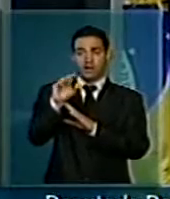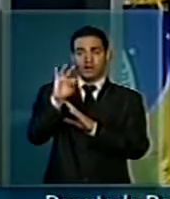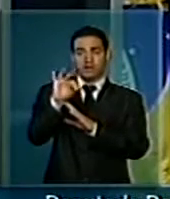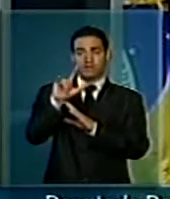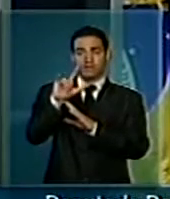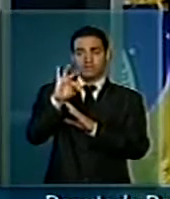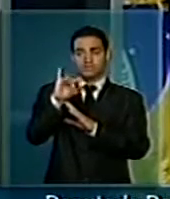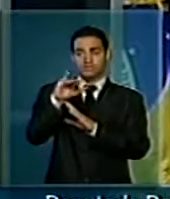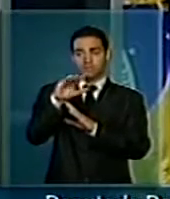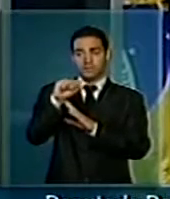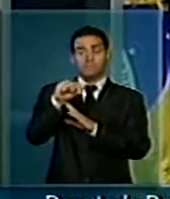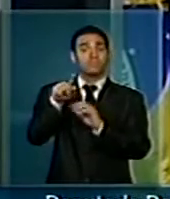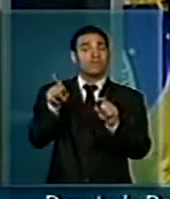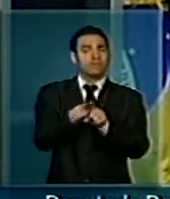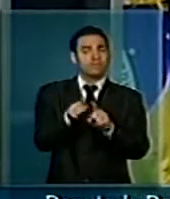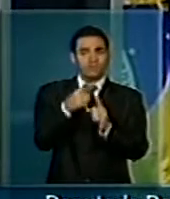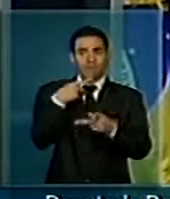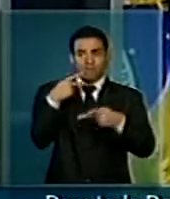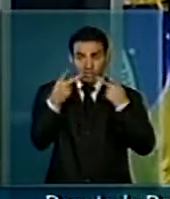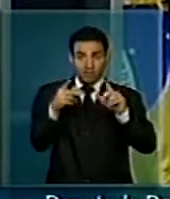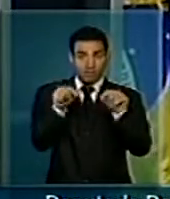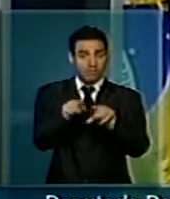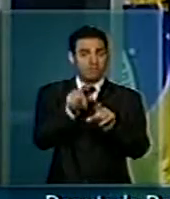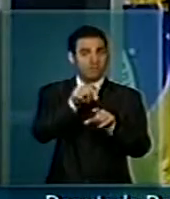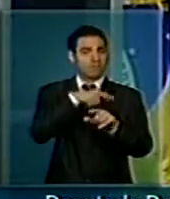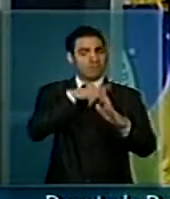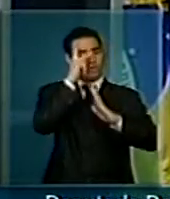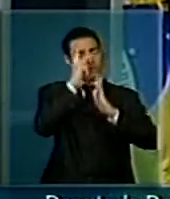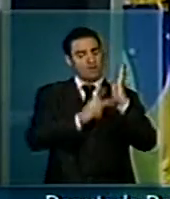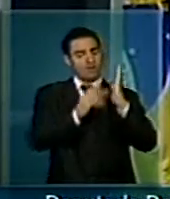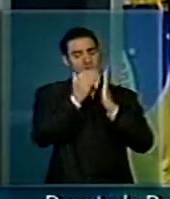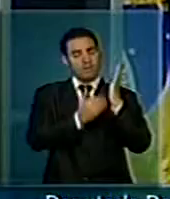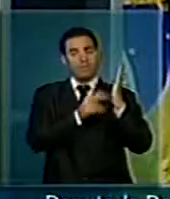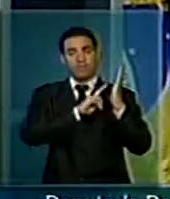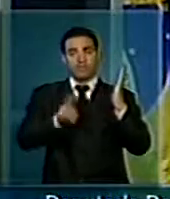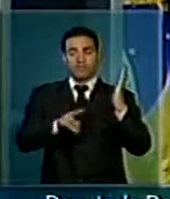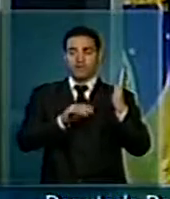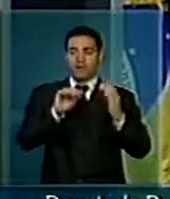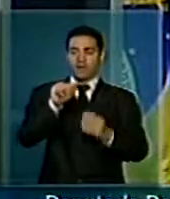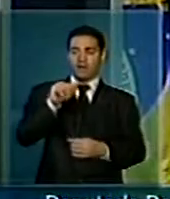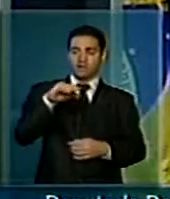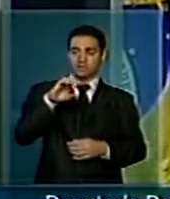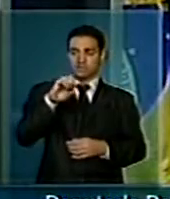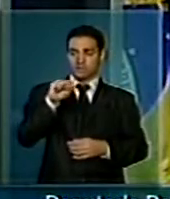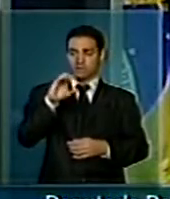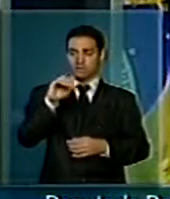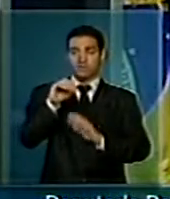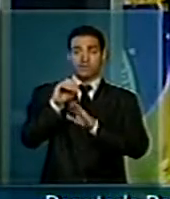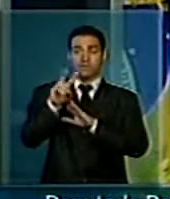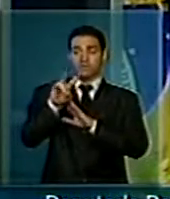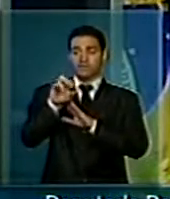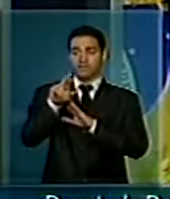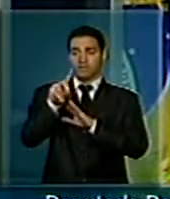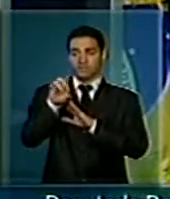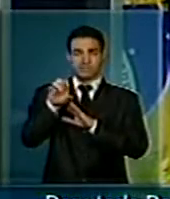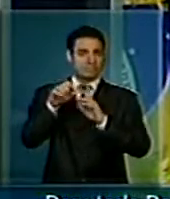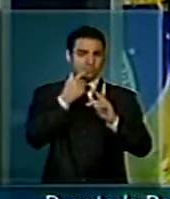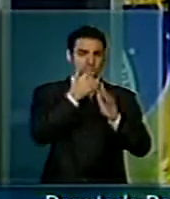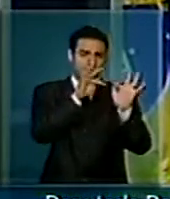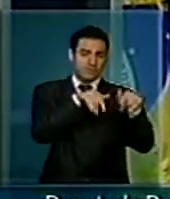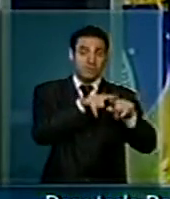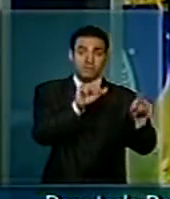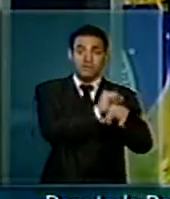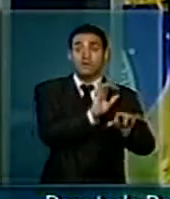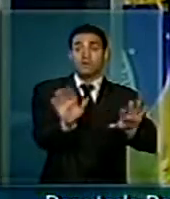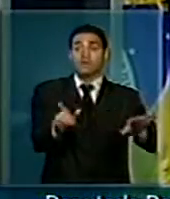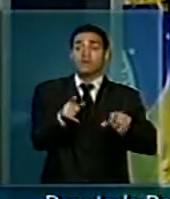senhor presidente, também fazer menção ao nosso programa Aceno Verde, aí eu vou caminhando para a conclusão. Trata-se de